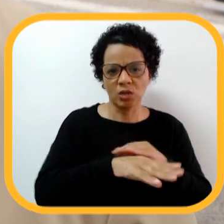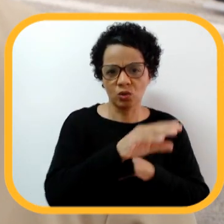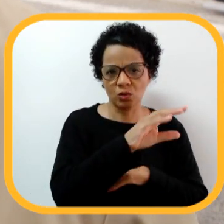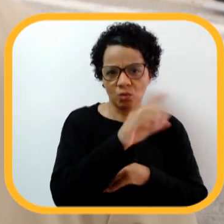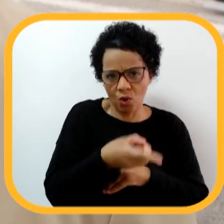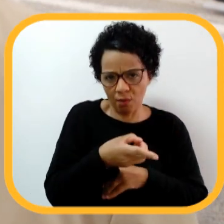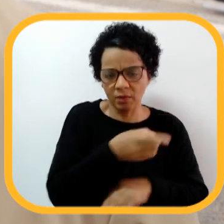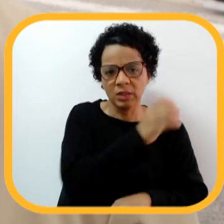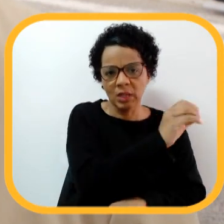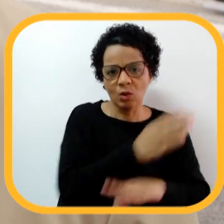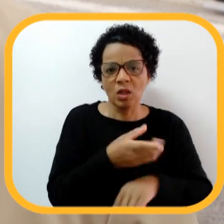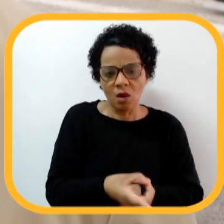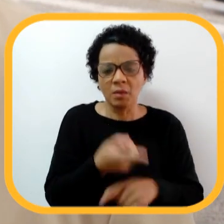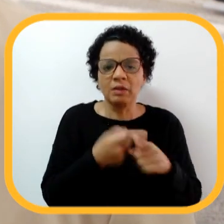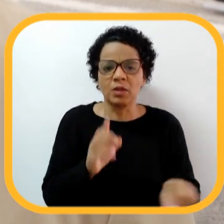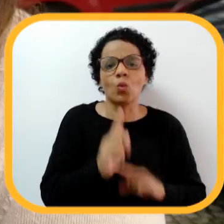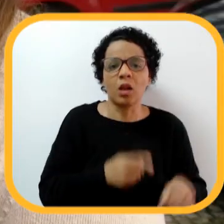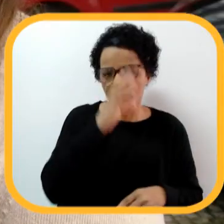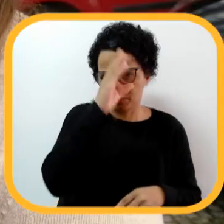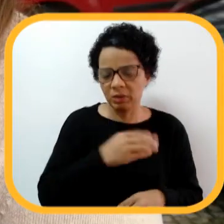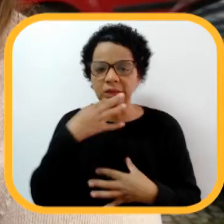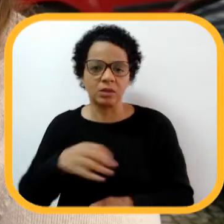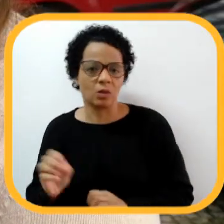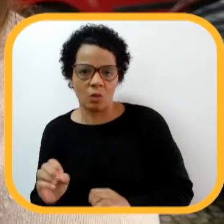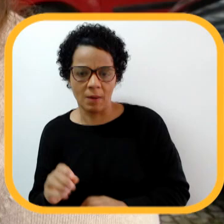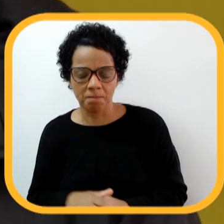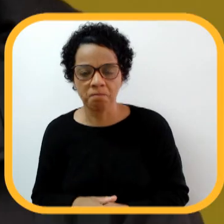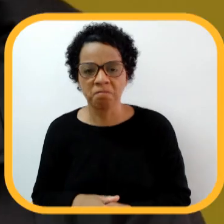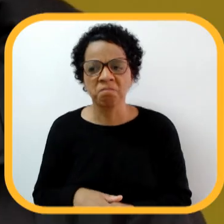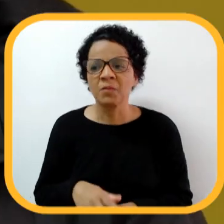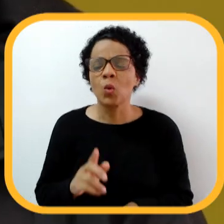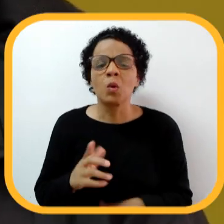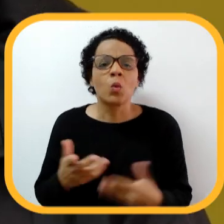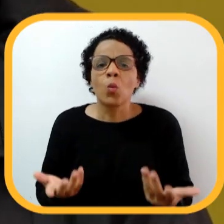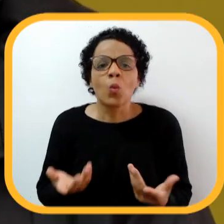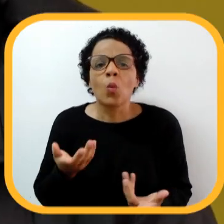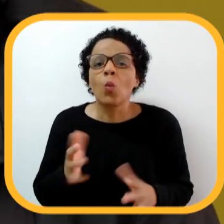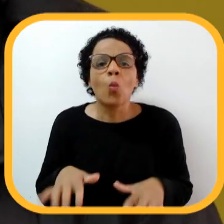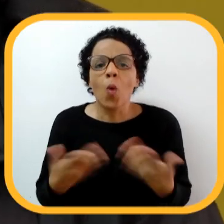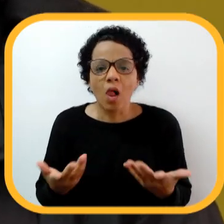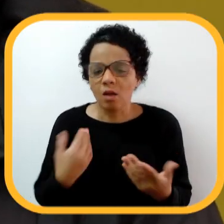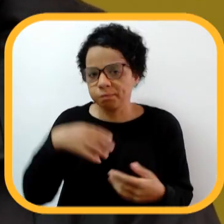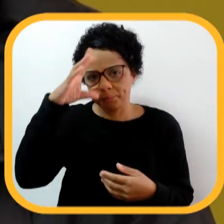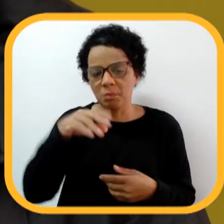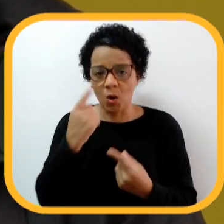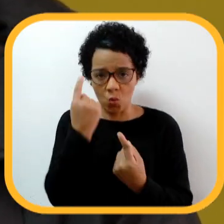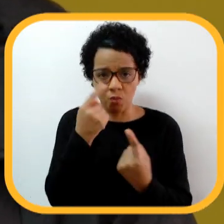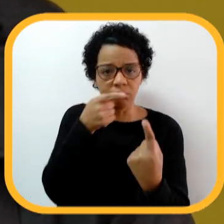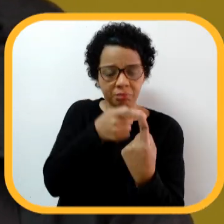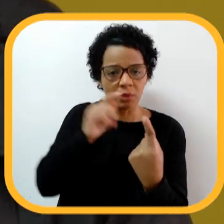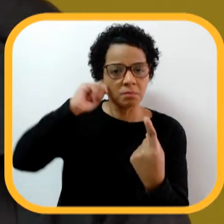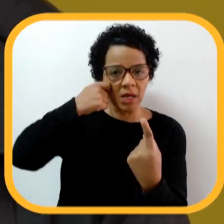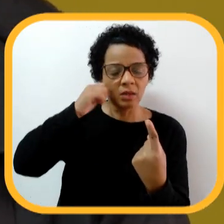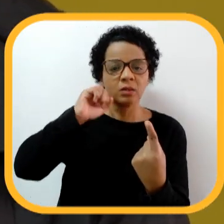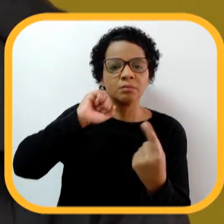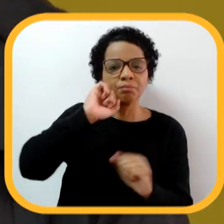até 9, de 0 a 9, mas a diferença não sei. Não tenho a certeza, honestamente. Eu não sei exatamente qual é qual, mas uma delas está associada